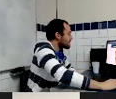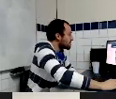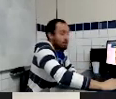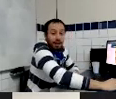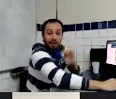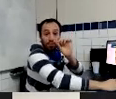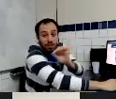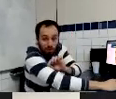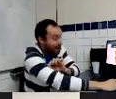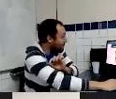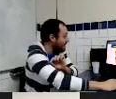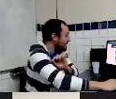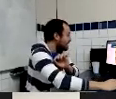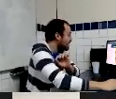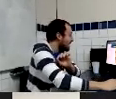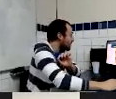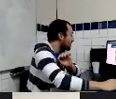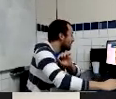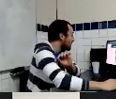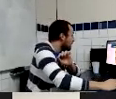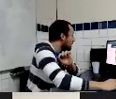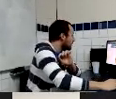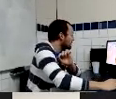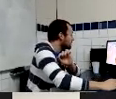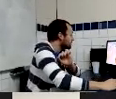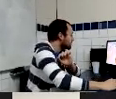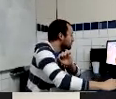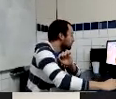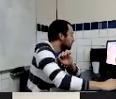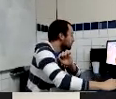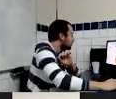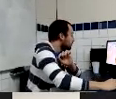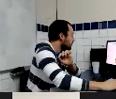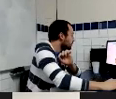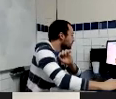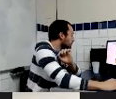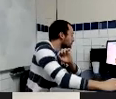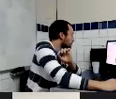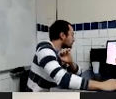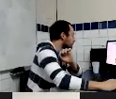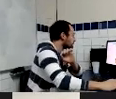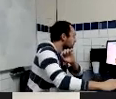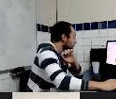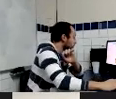peraí, gente, tem um pessoal para entrar aqui na aula. Isso. Pronto.